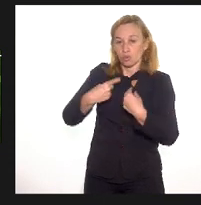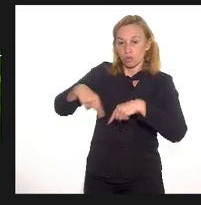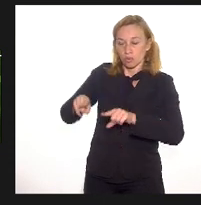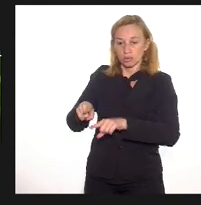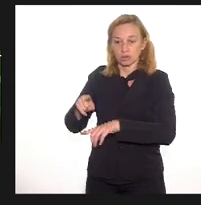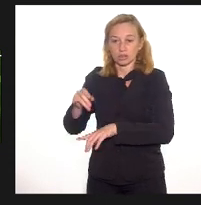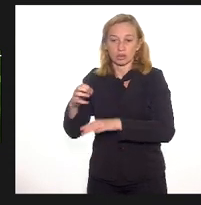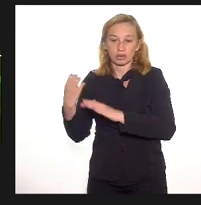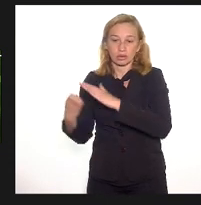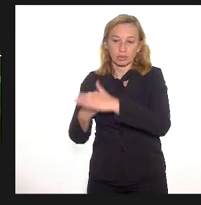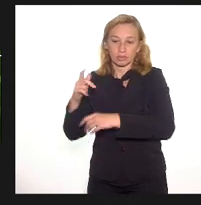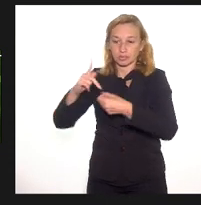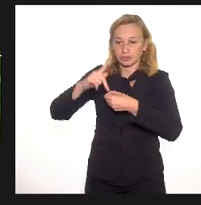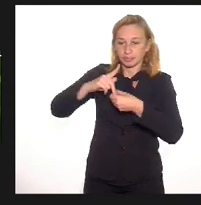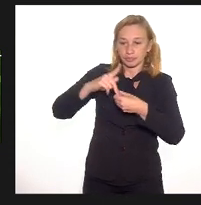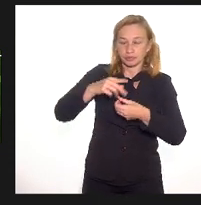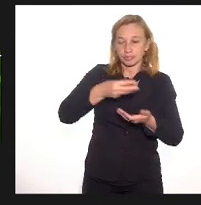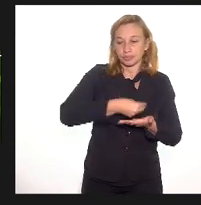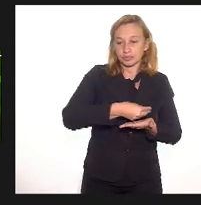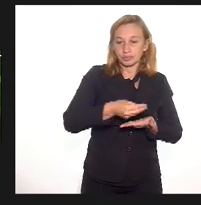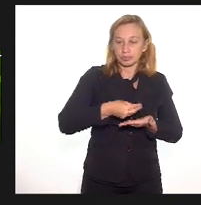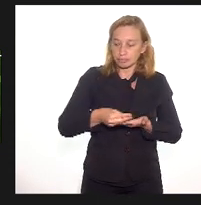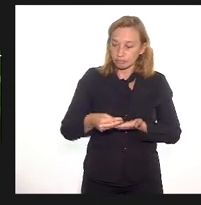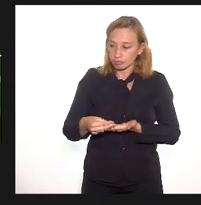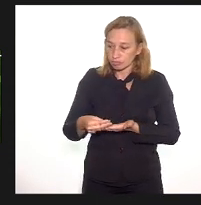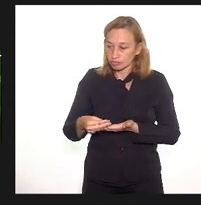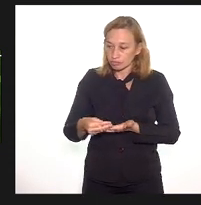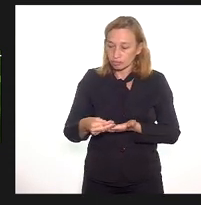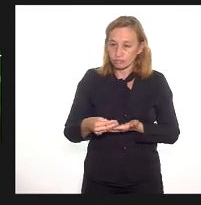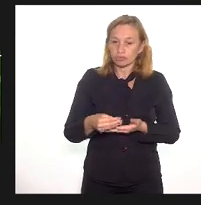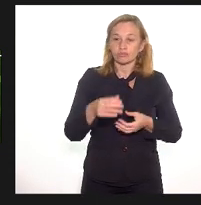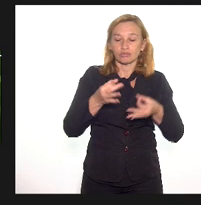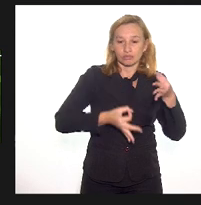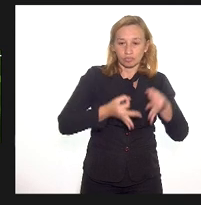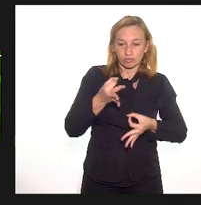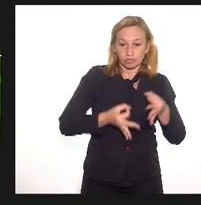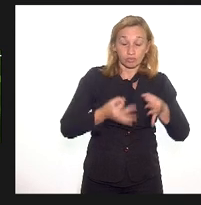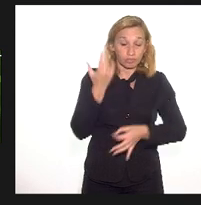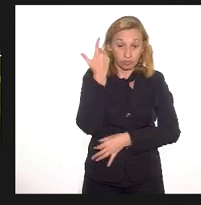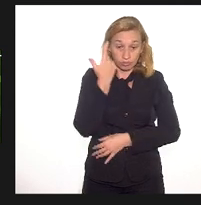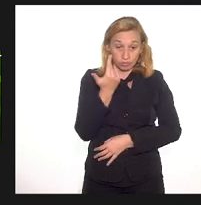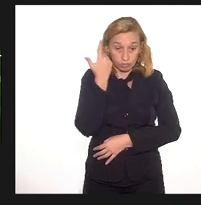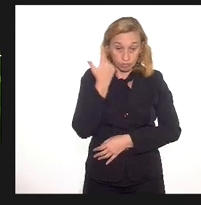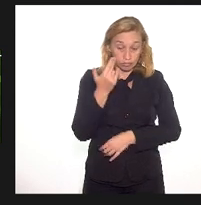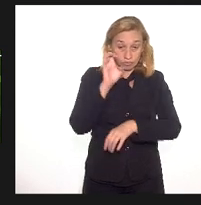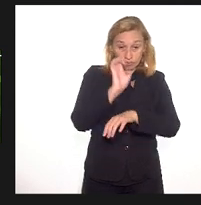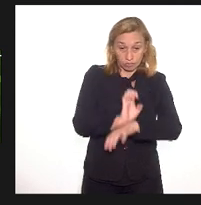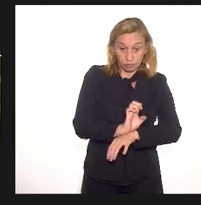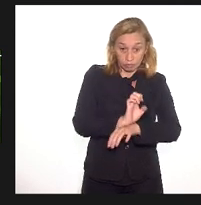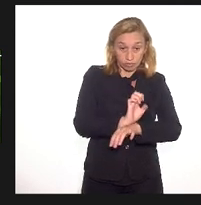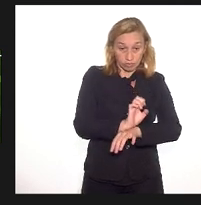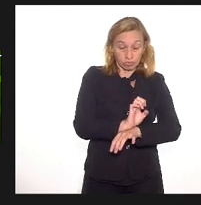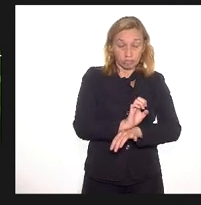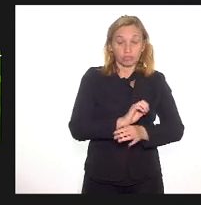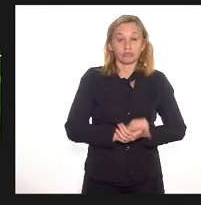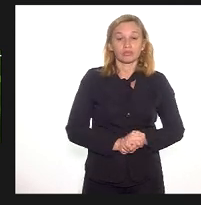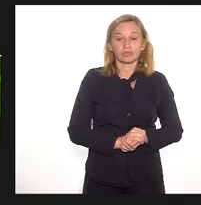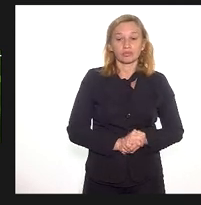judicial inicialmente foi distribuída na Justiça Comum, na Justiça Estadual, posteriormente ela